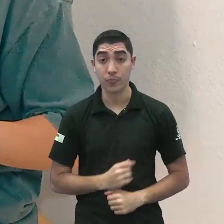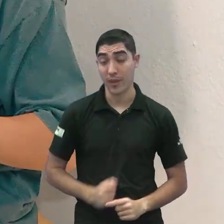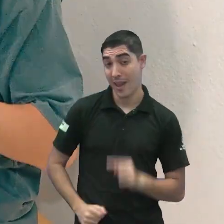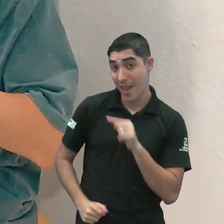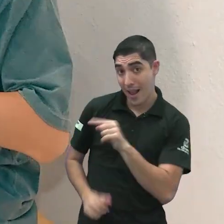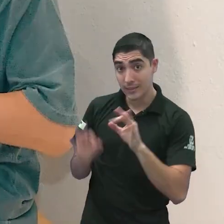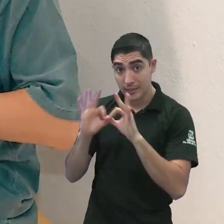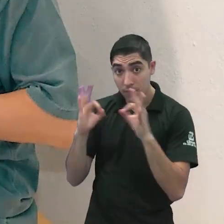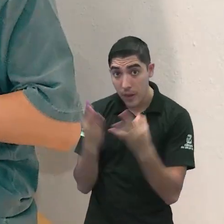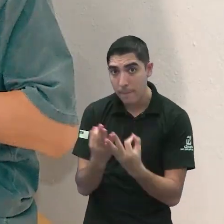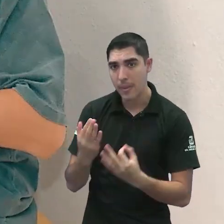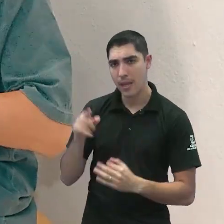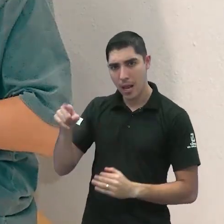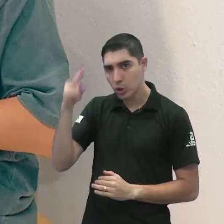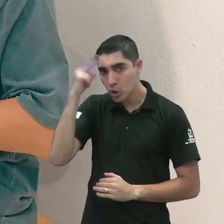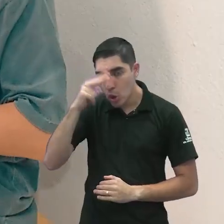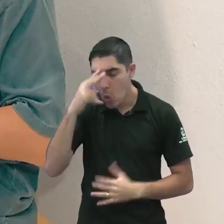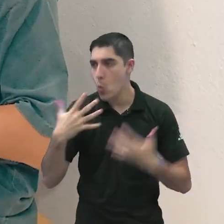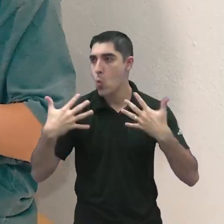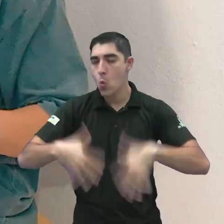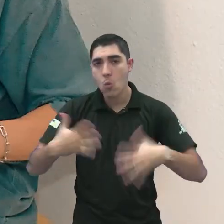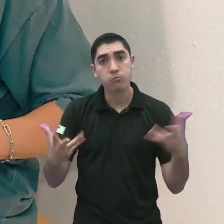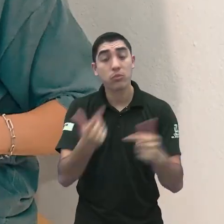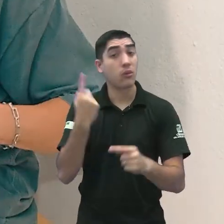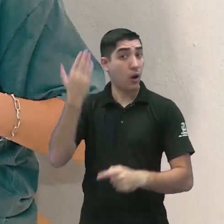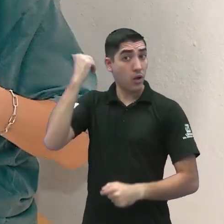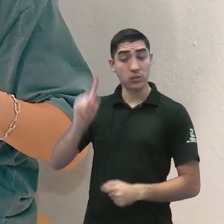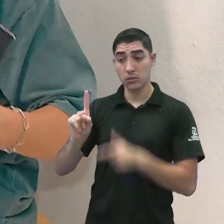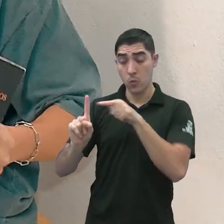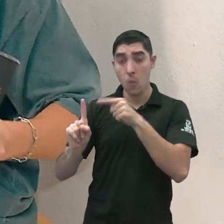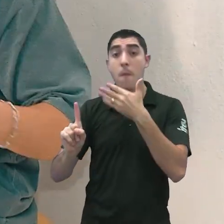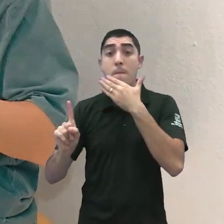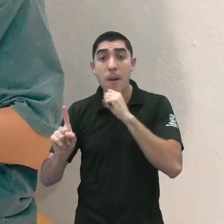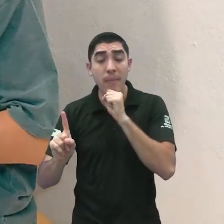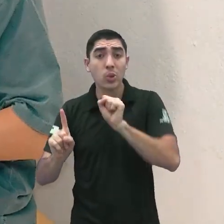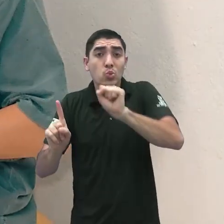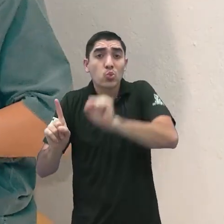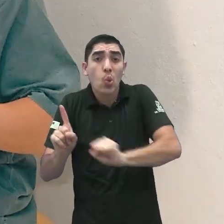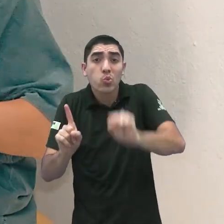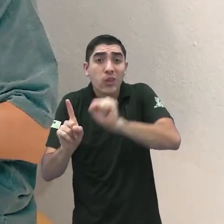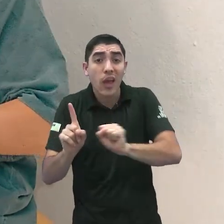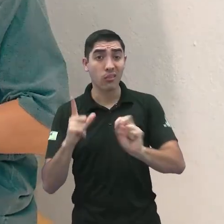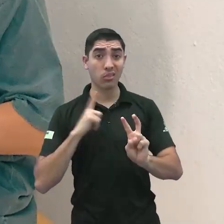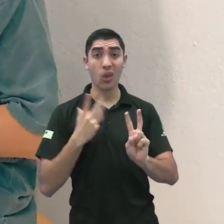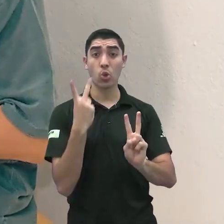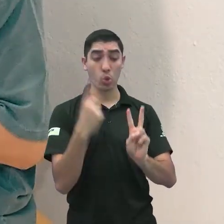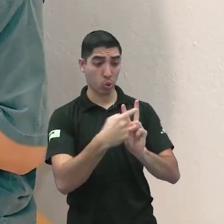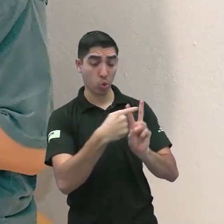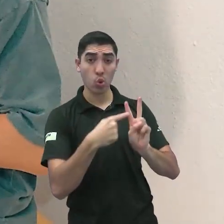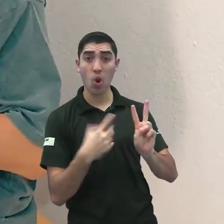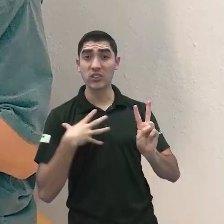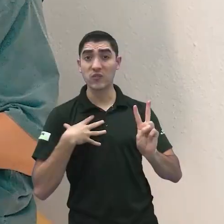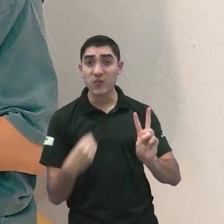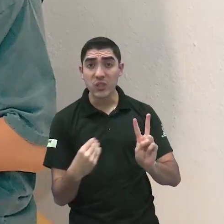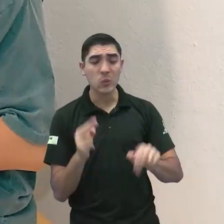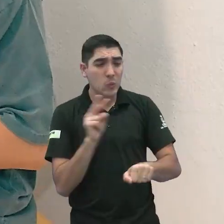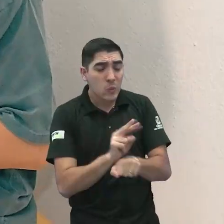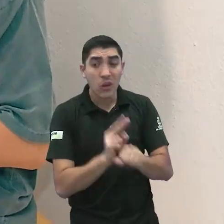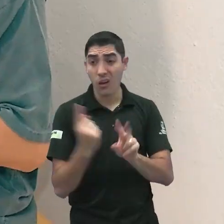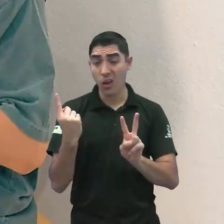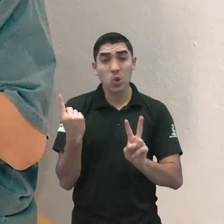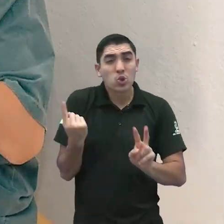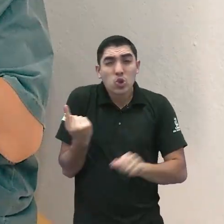interessante para a época em que o livro é contado. Um pai solteiro, educando 2 filhos sozinho, algo que soava muito estranho para as pessoas